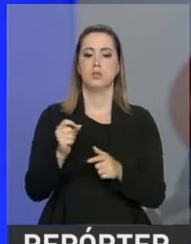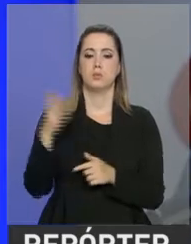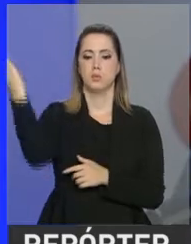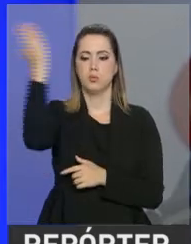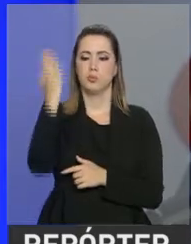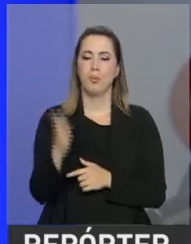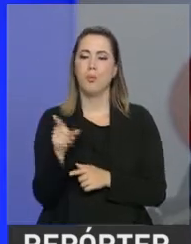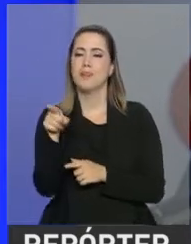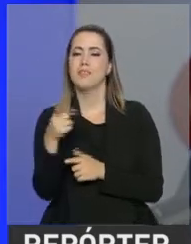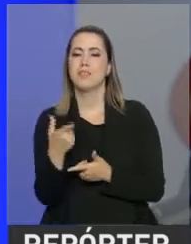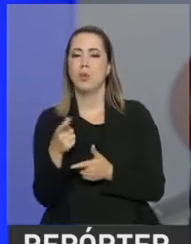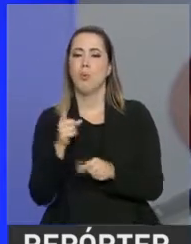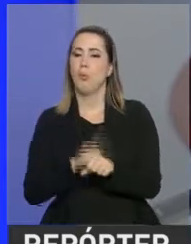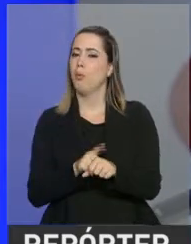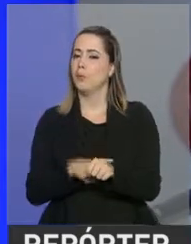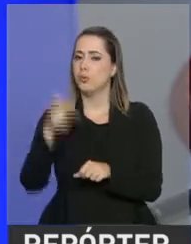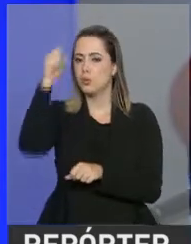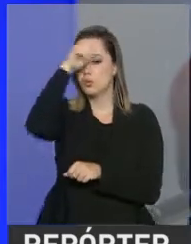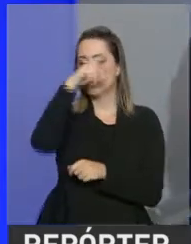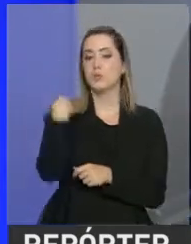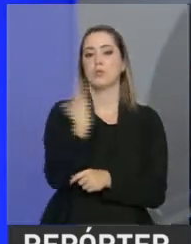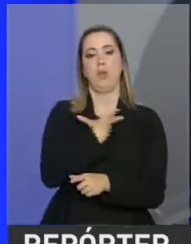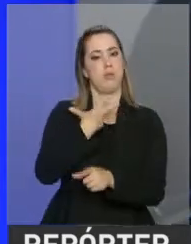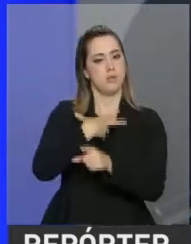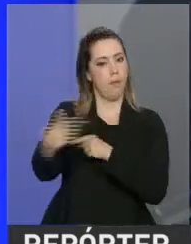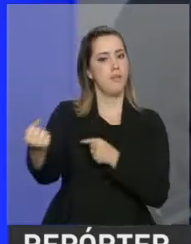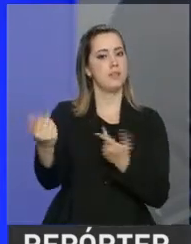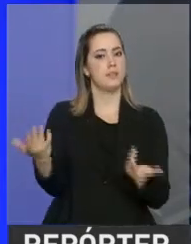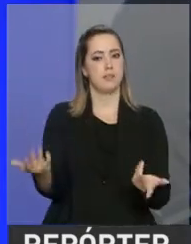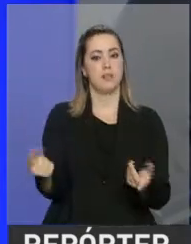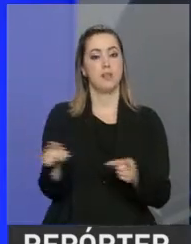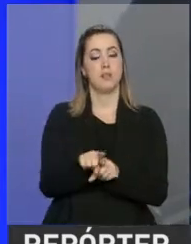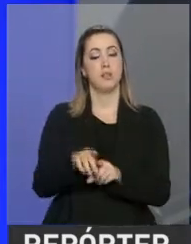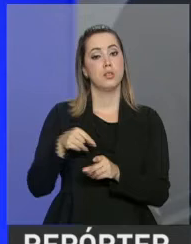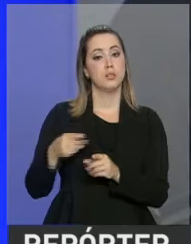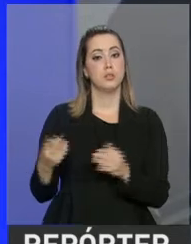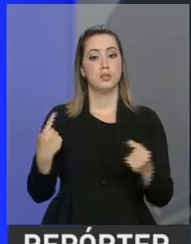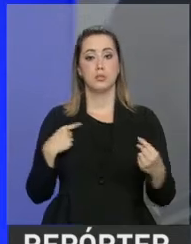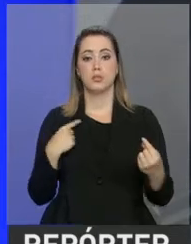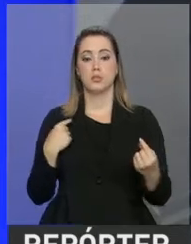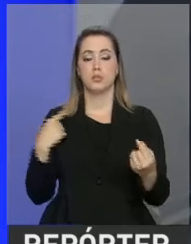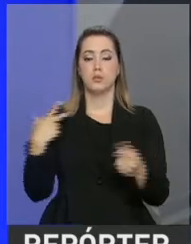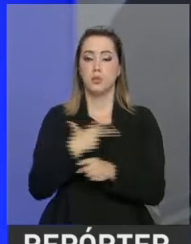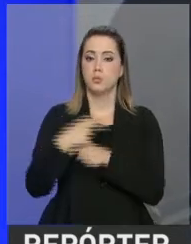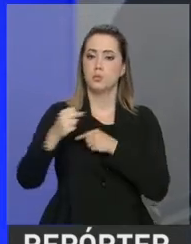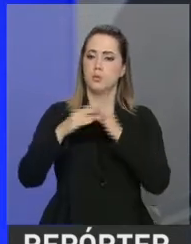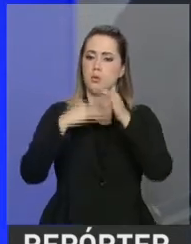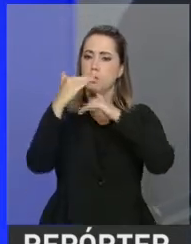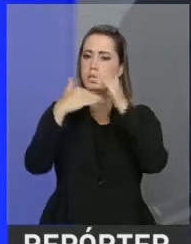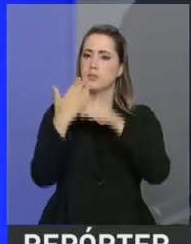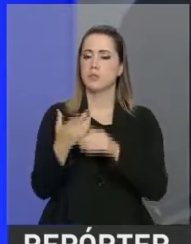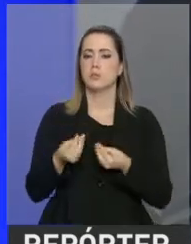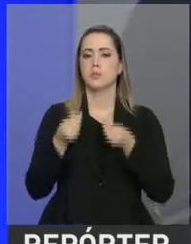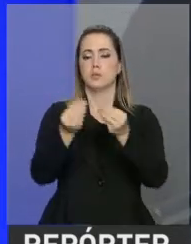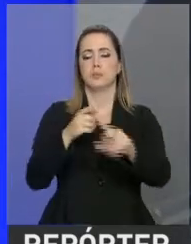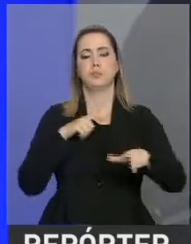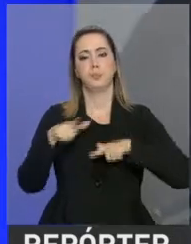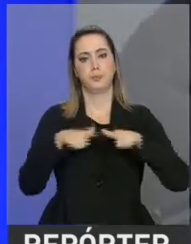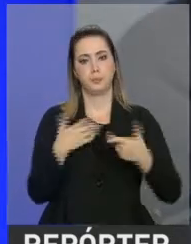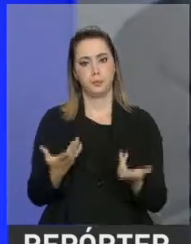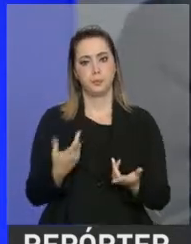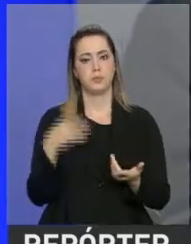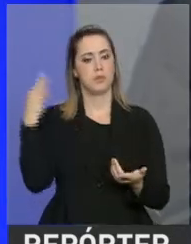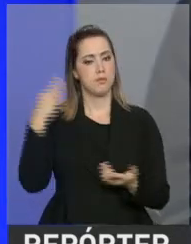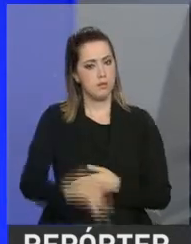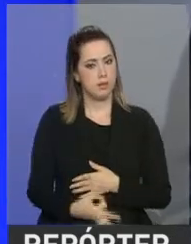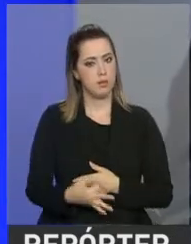um país em recessão, nós vamos sair dela. Estamos saindo dela, vamos alcançar o crescimento, vamos alcançar o pleno emprego. E certo é